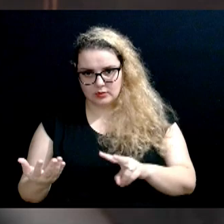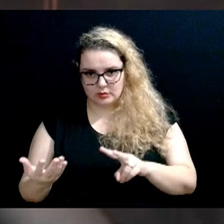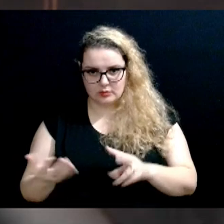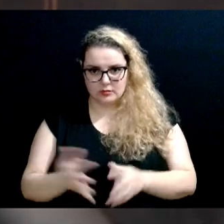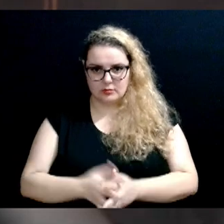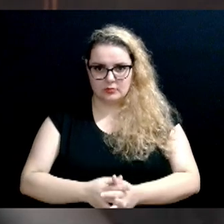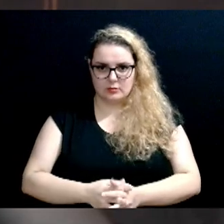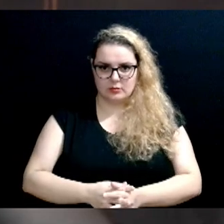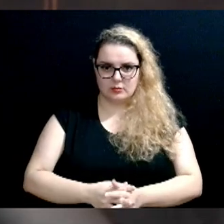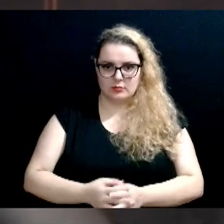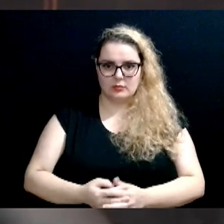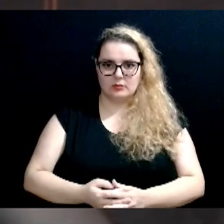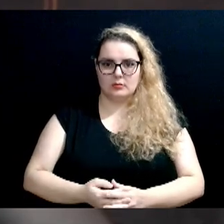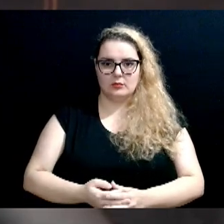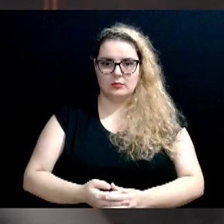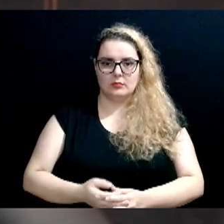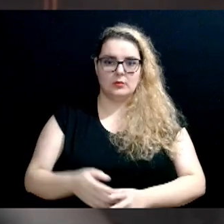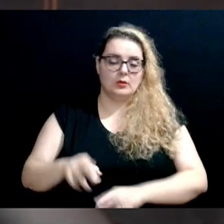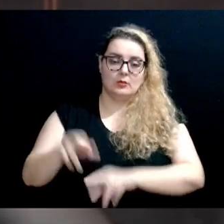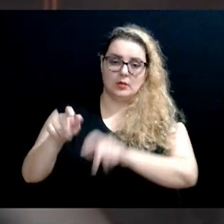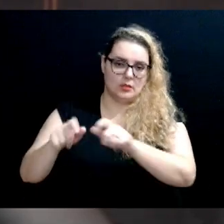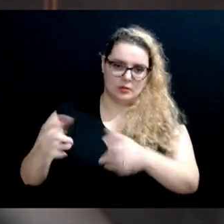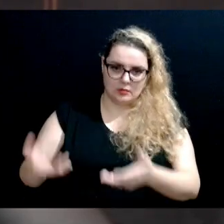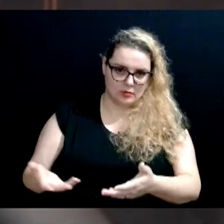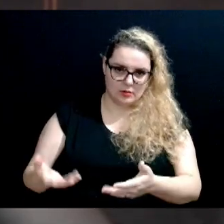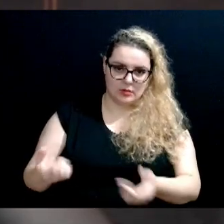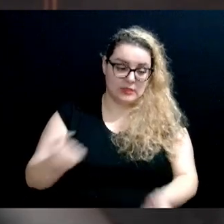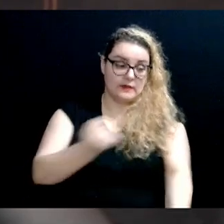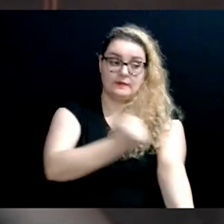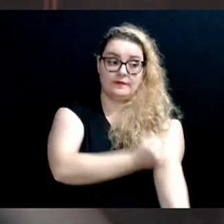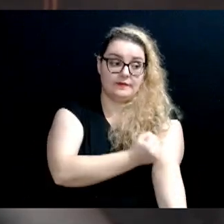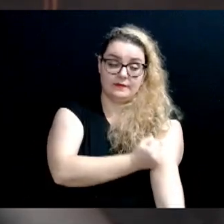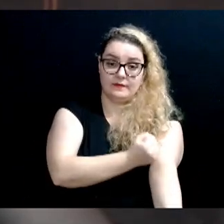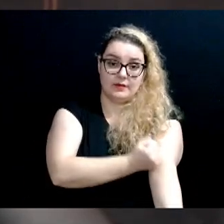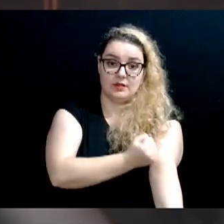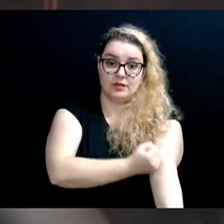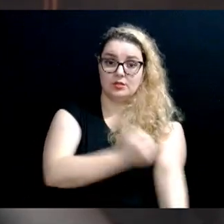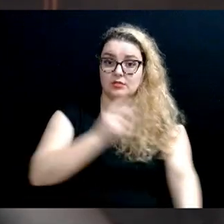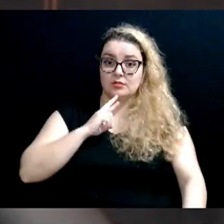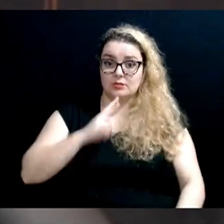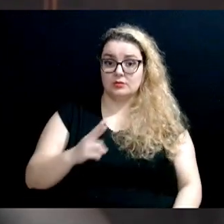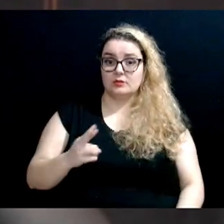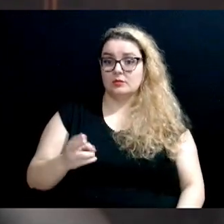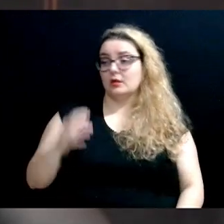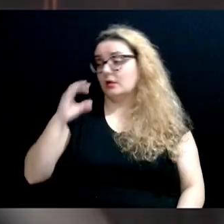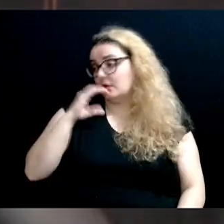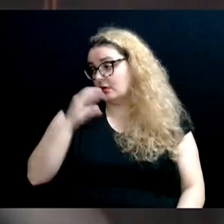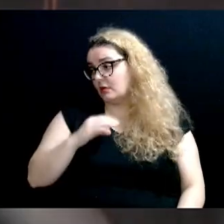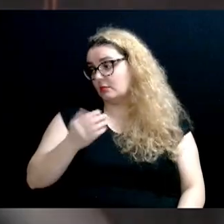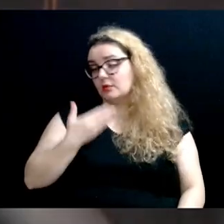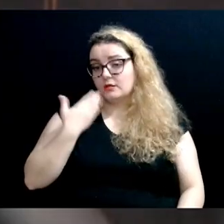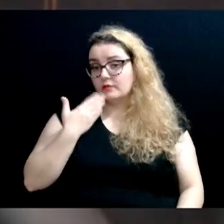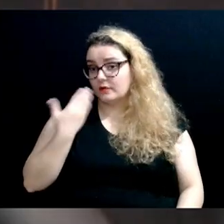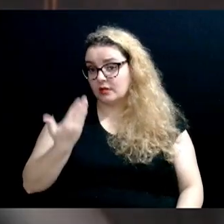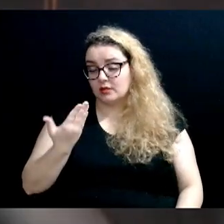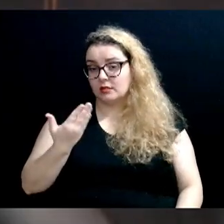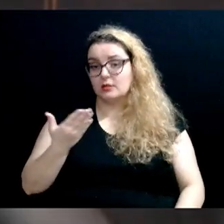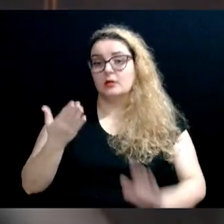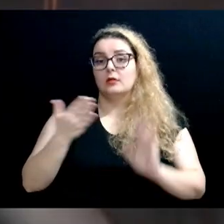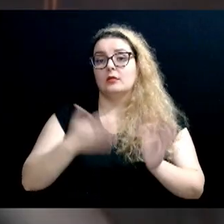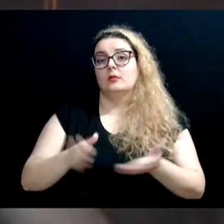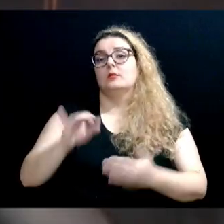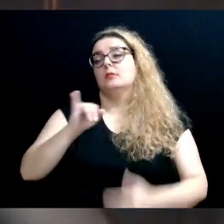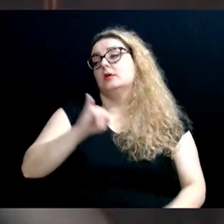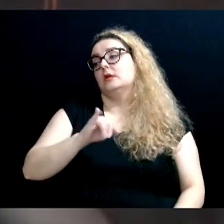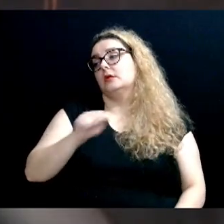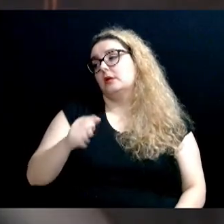bando de gente viciado em respostas práticas e rápidas produzidas pela IA com lá